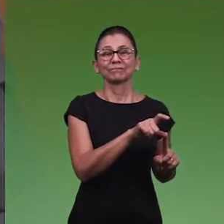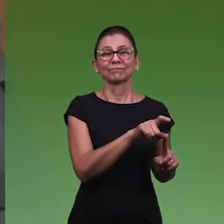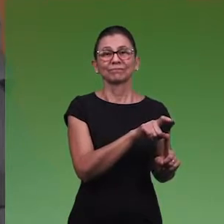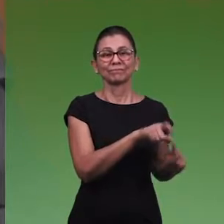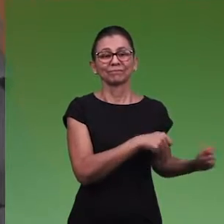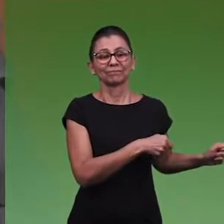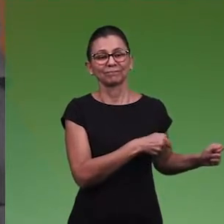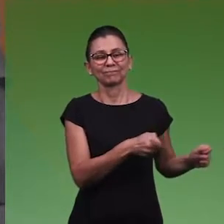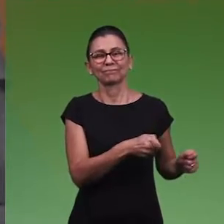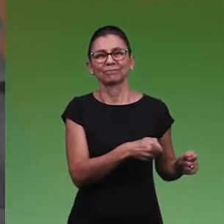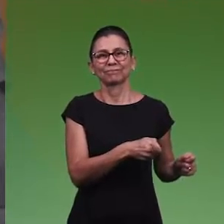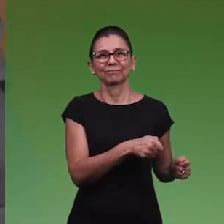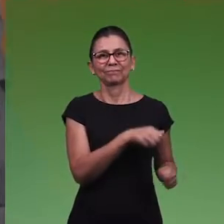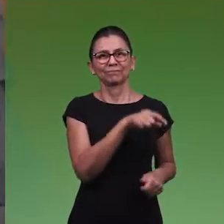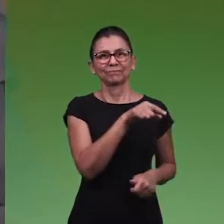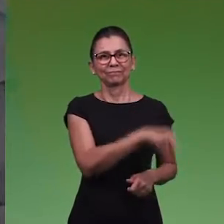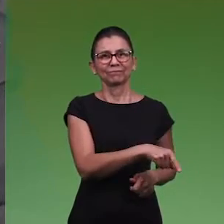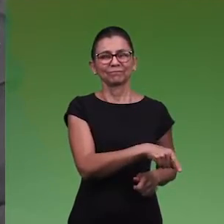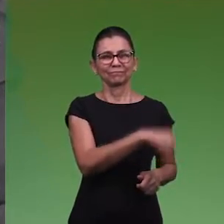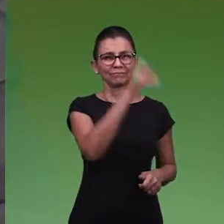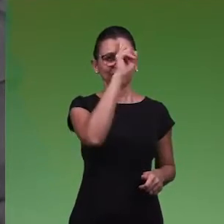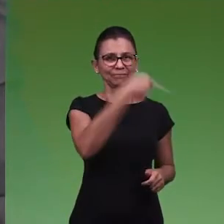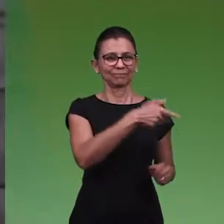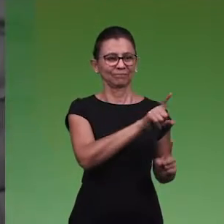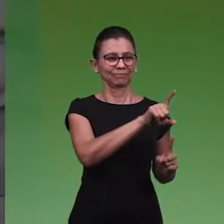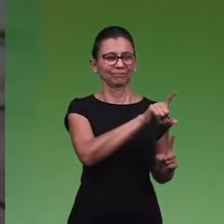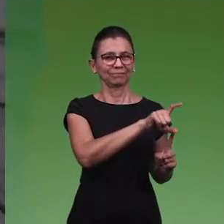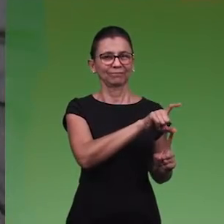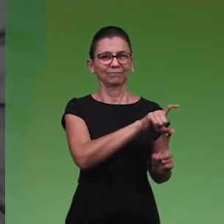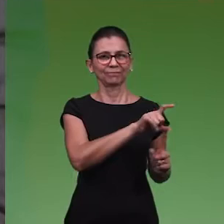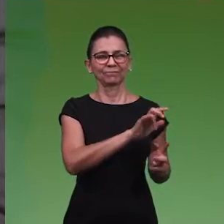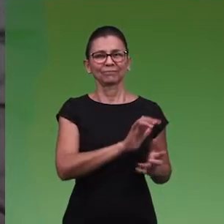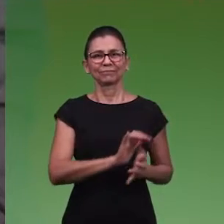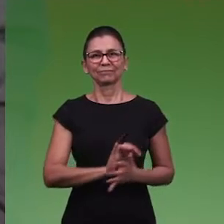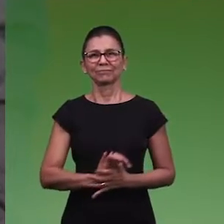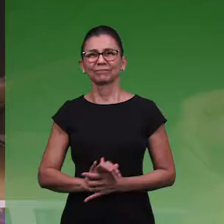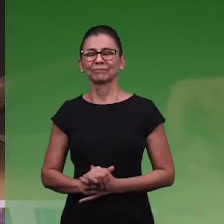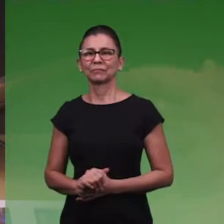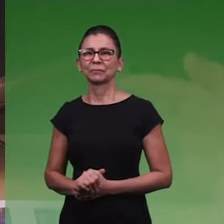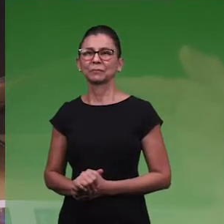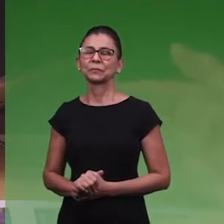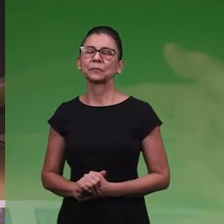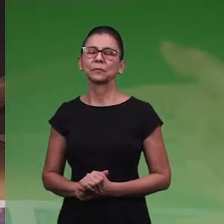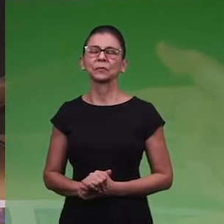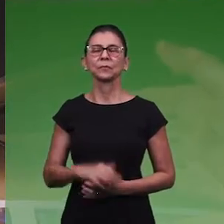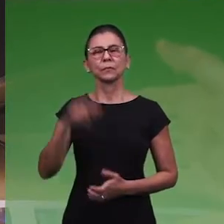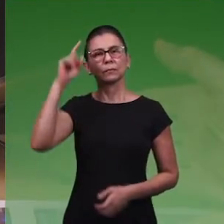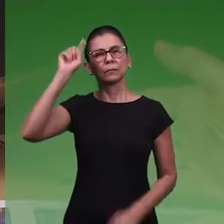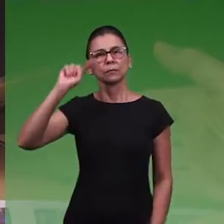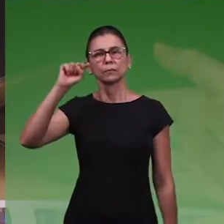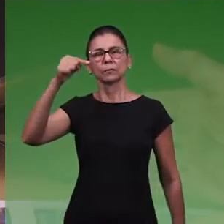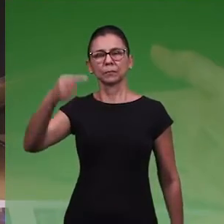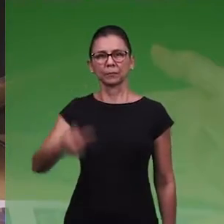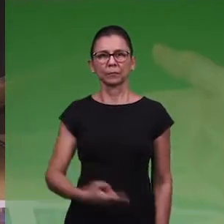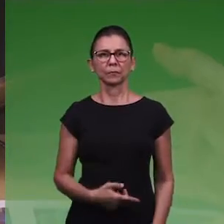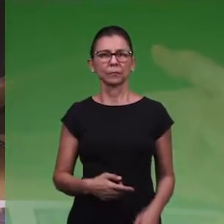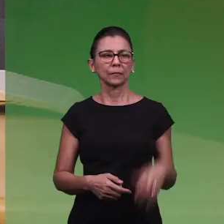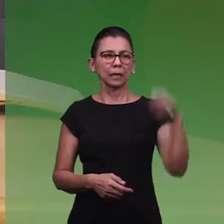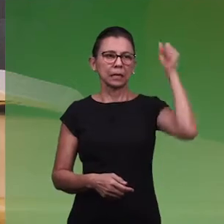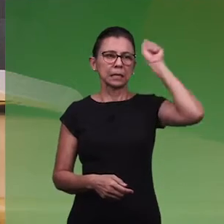desobedecem, o lugar onde quem fala é a serpente. Serpente. E aí Saul morre. No dia seguinte, Saul